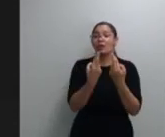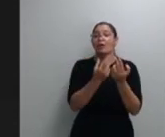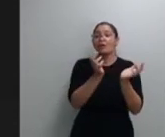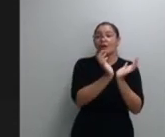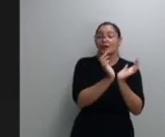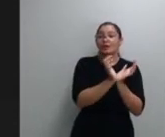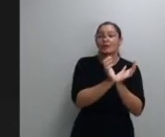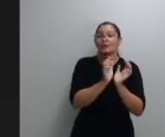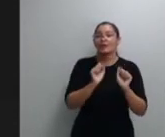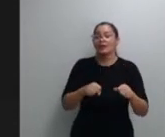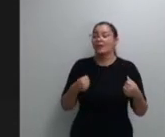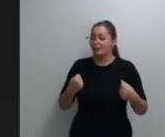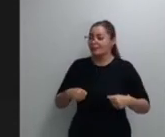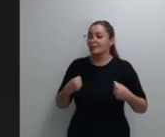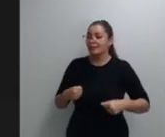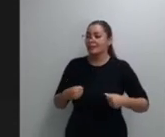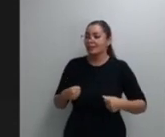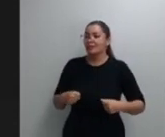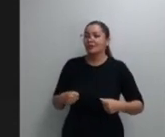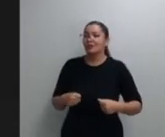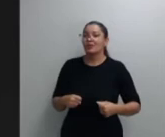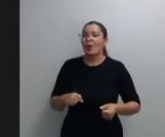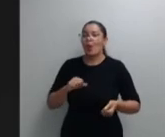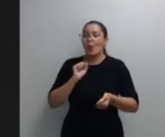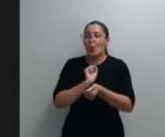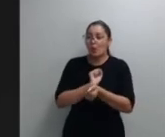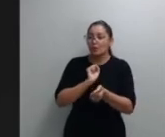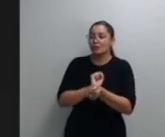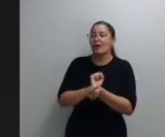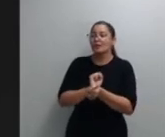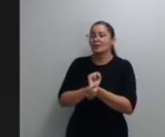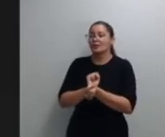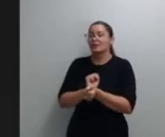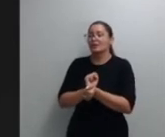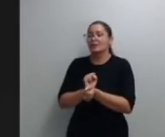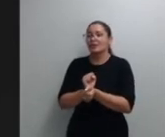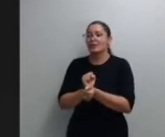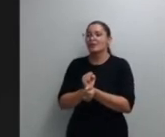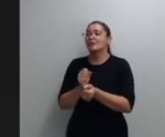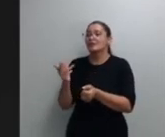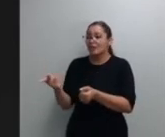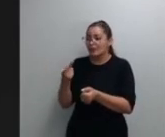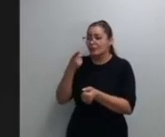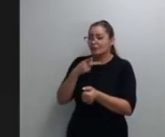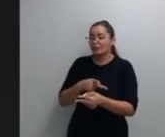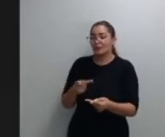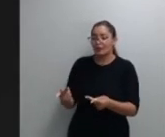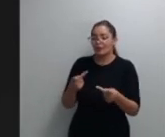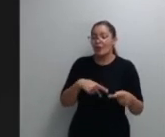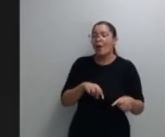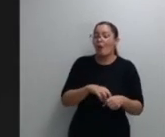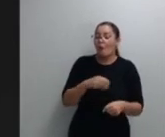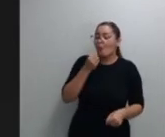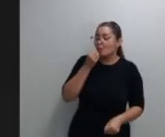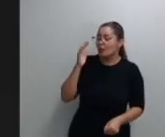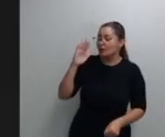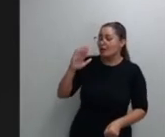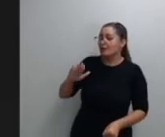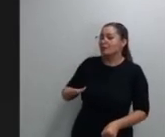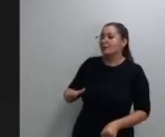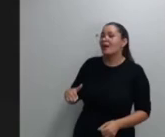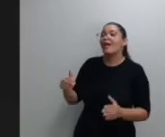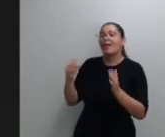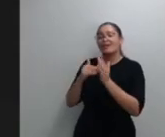haverá necessidade de pautar e vossas excelências então serão intimadas uma boa tarde até a próxima